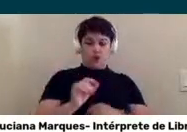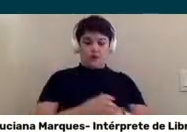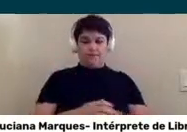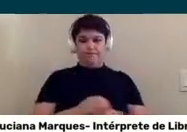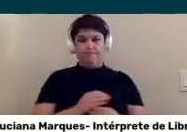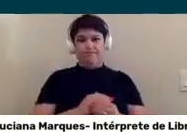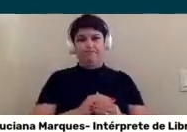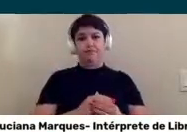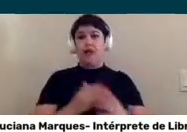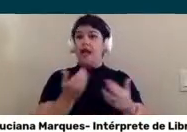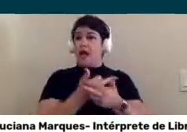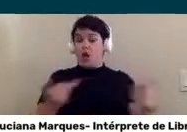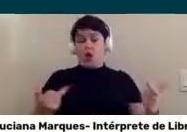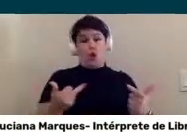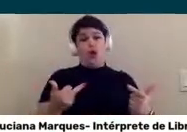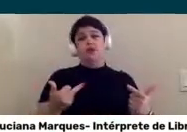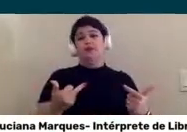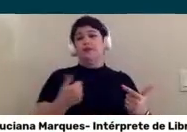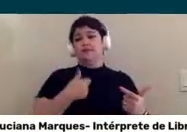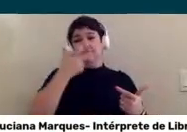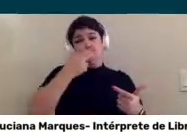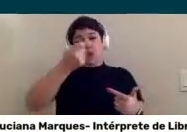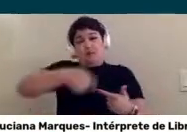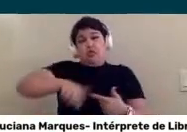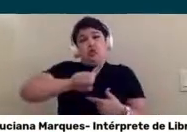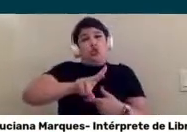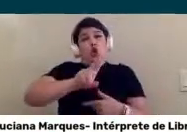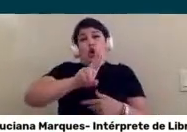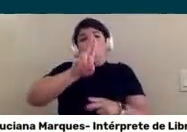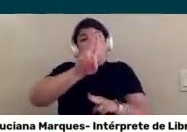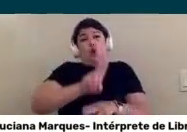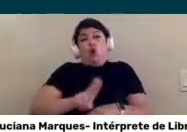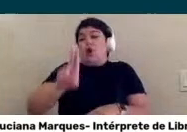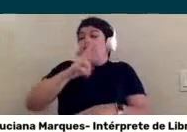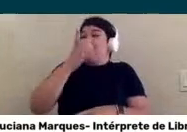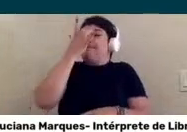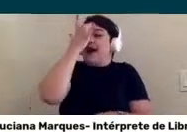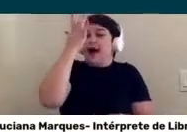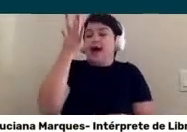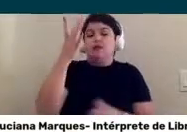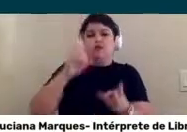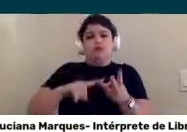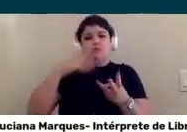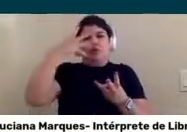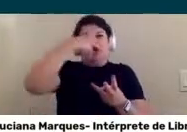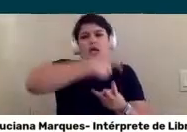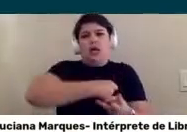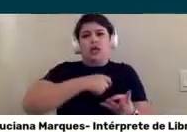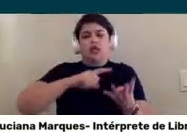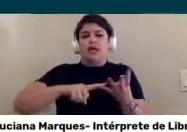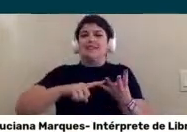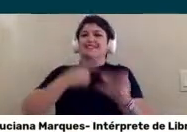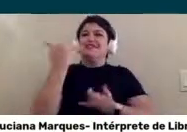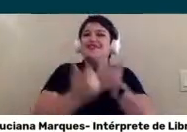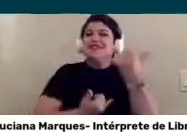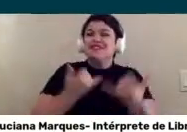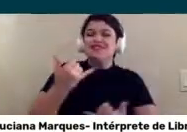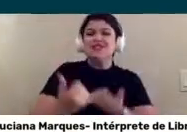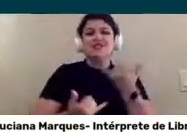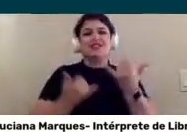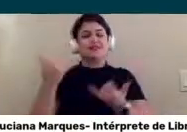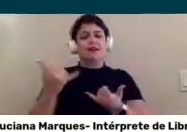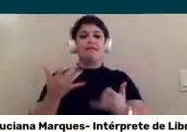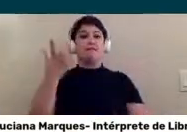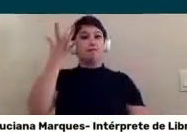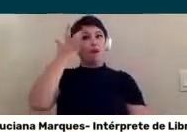coisas não precisam ser só úteis, elas precisam ser úteis, fáceis, bonitas, divertidas, tá na